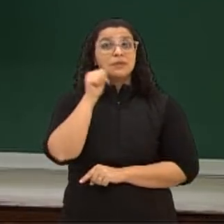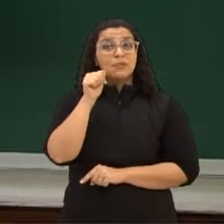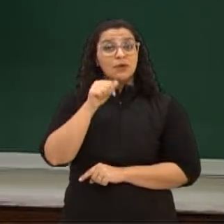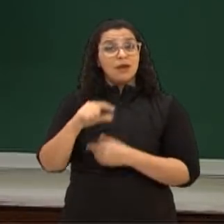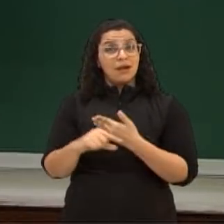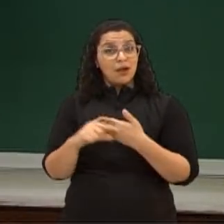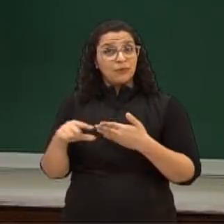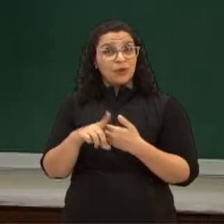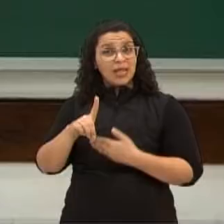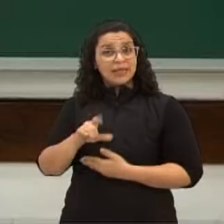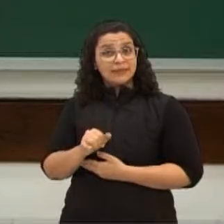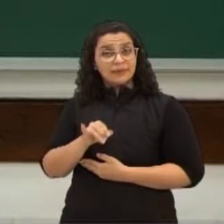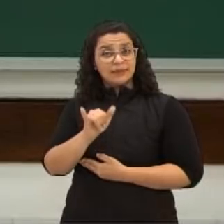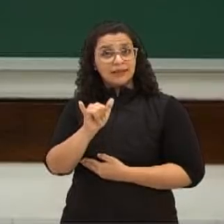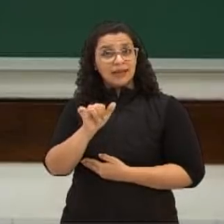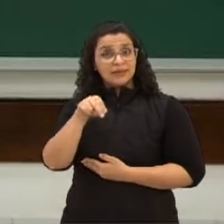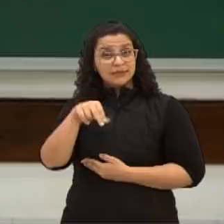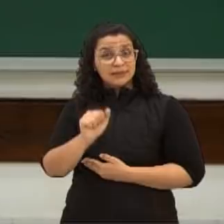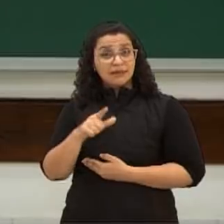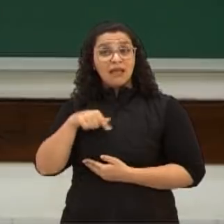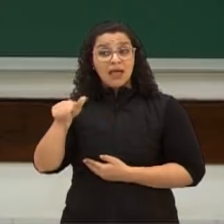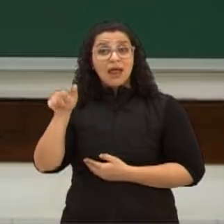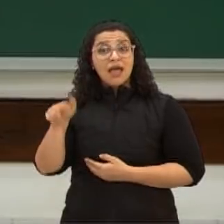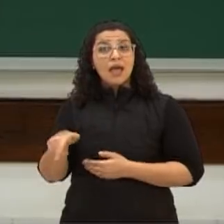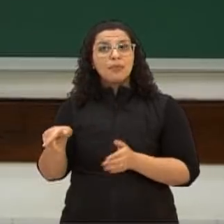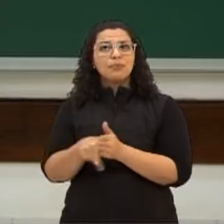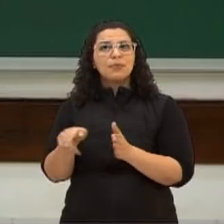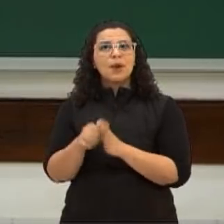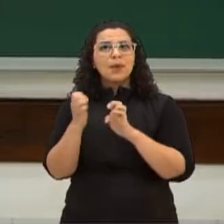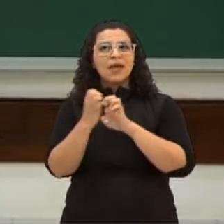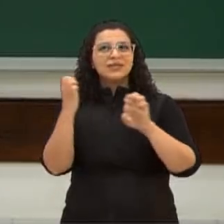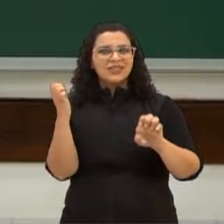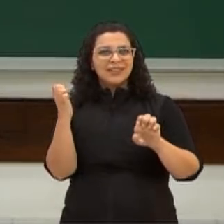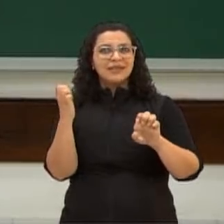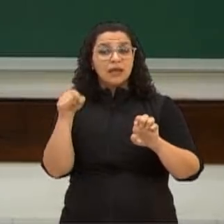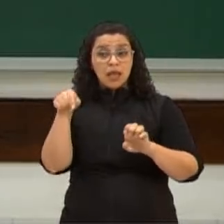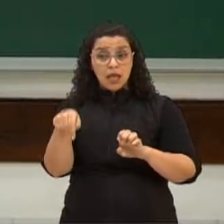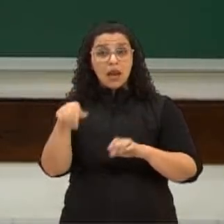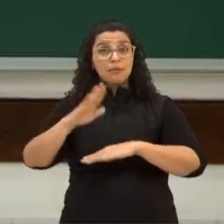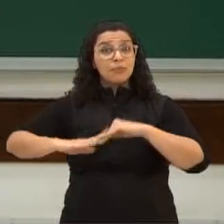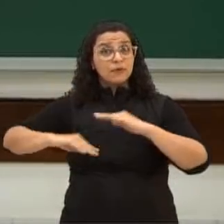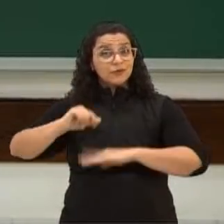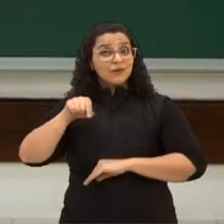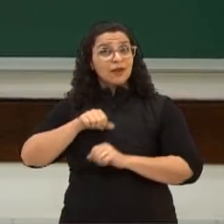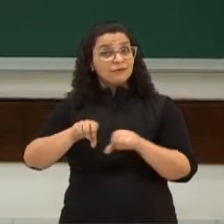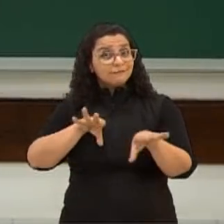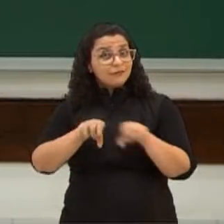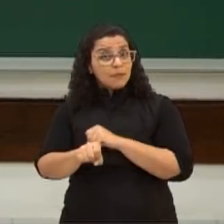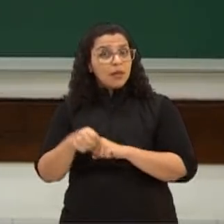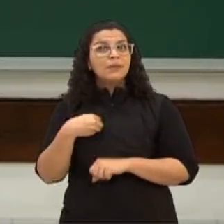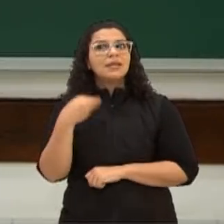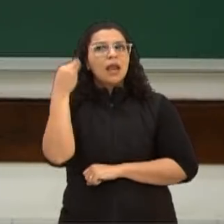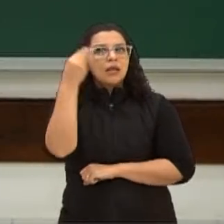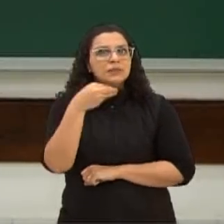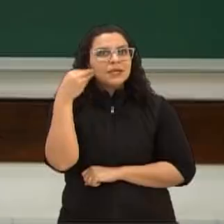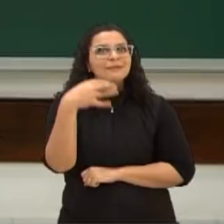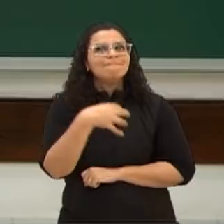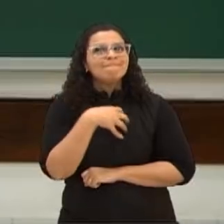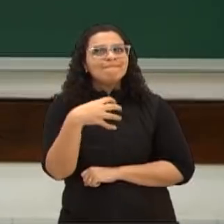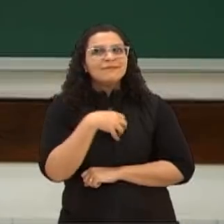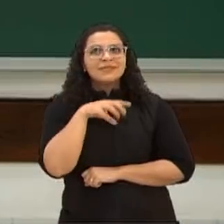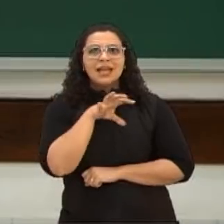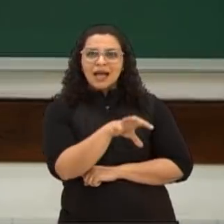de fala, só que uma função diferente. Ela é engenheira, mas ela passou por isso.